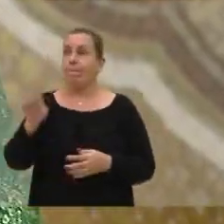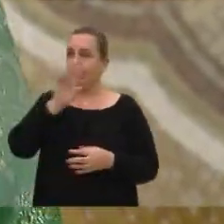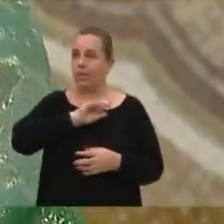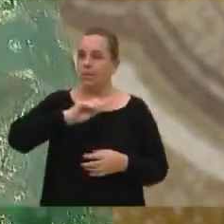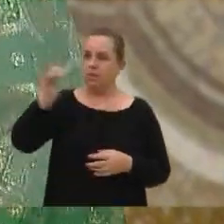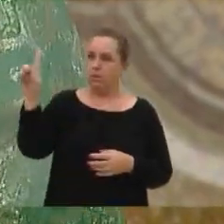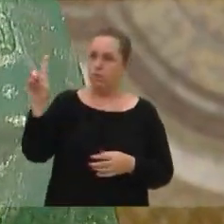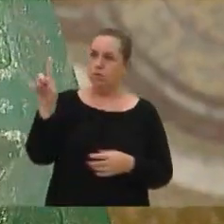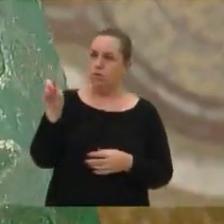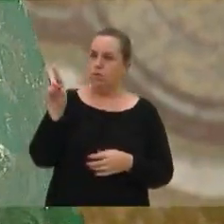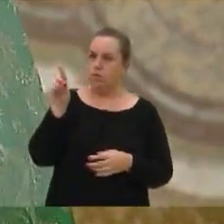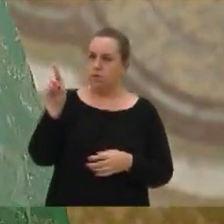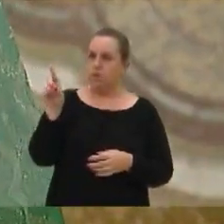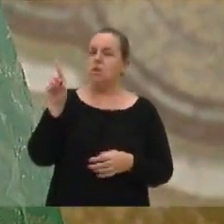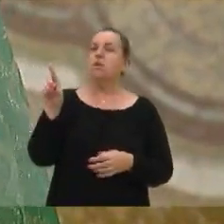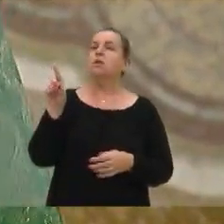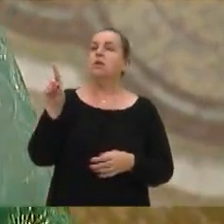vale